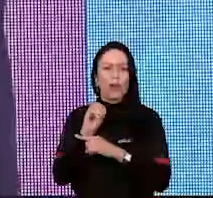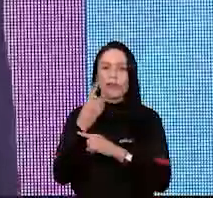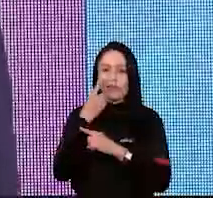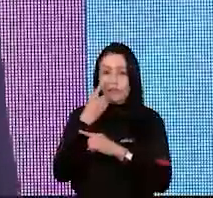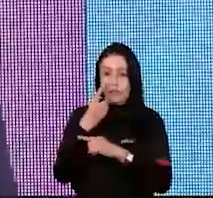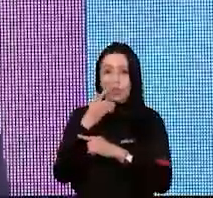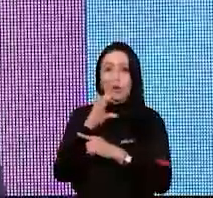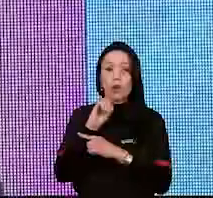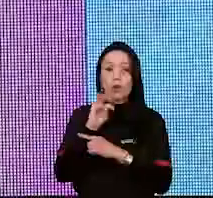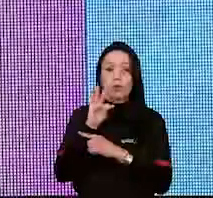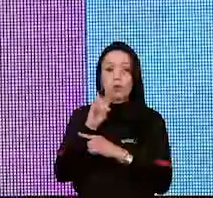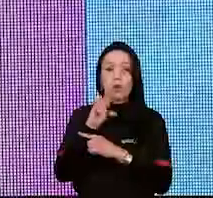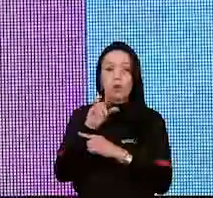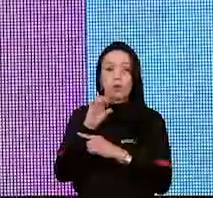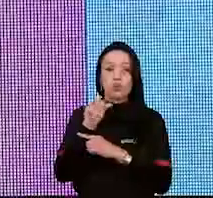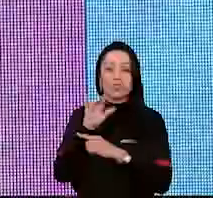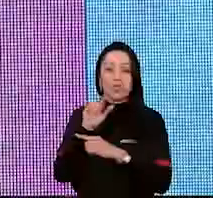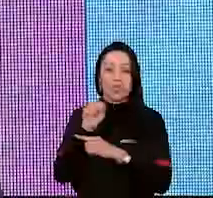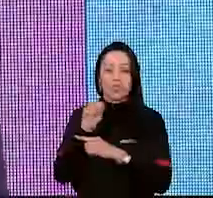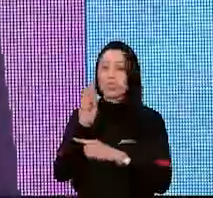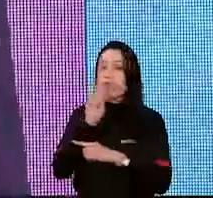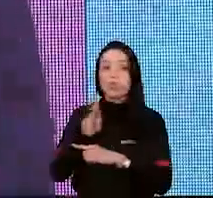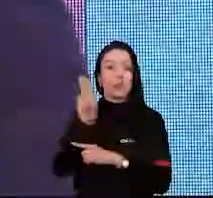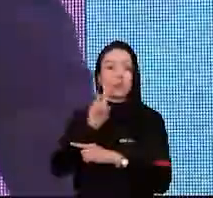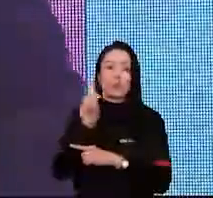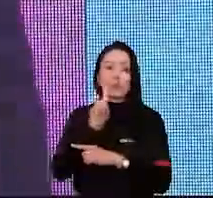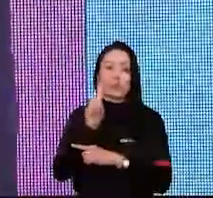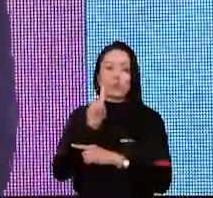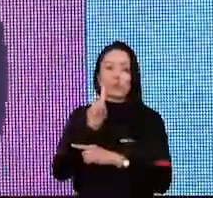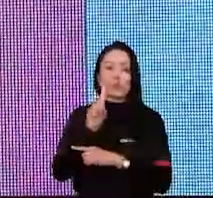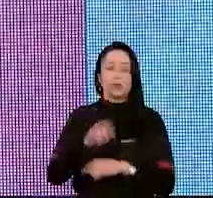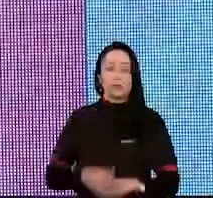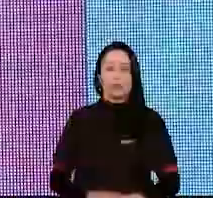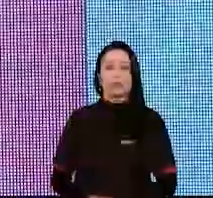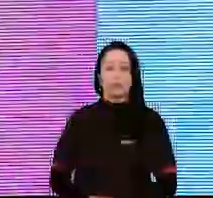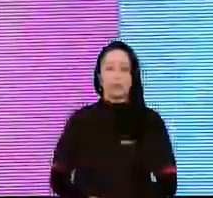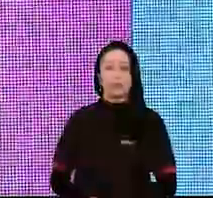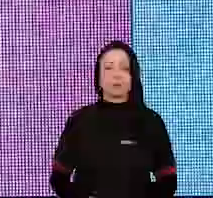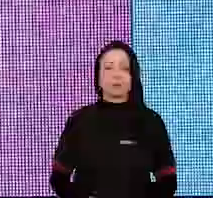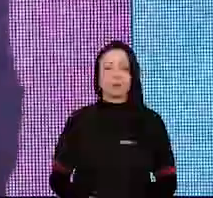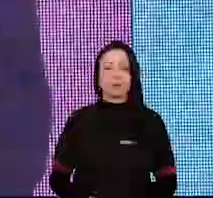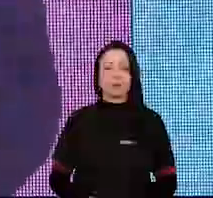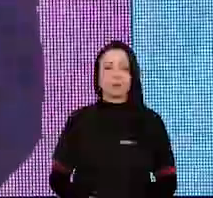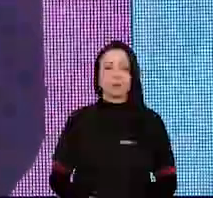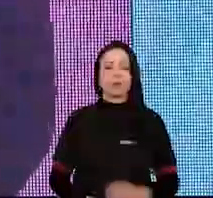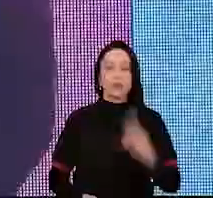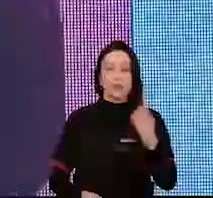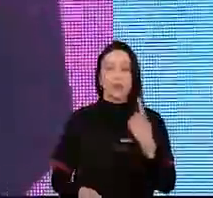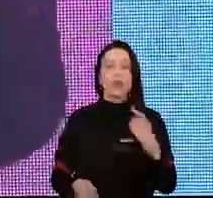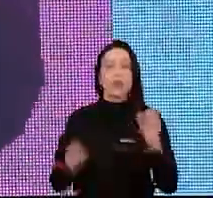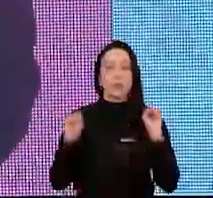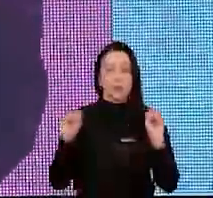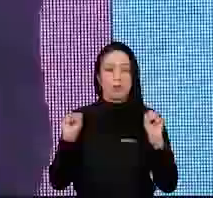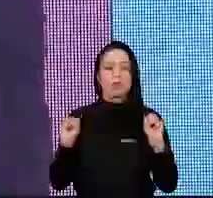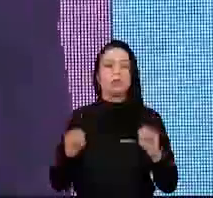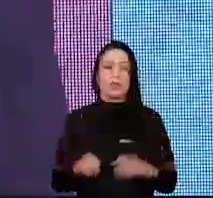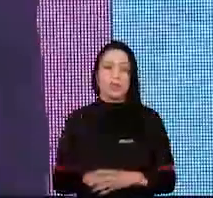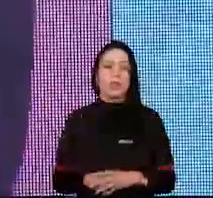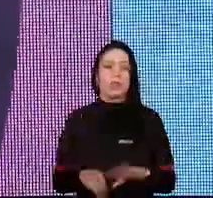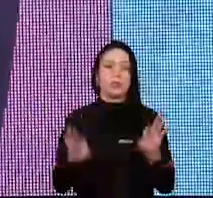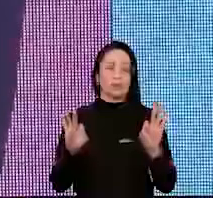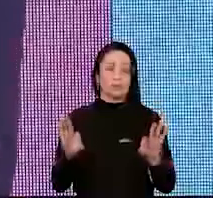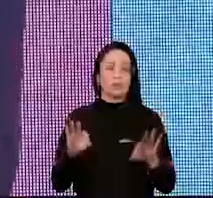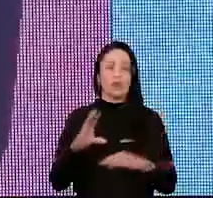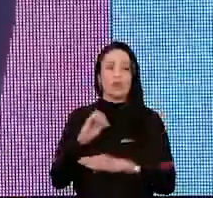otológicos veterinários, todos escrevem não utilizar se tiver perfuração timpânica. A única coisa que a gente acaba podendo é